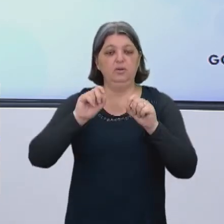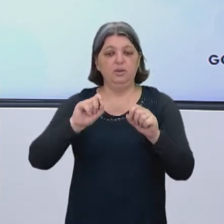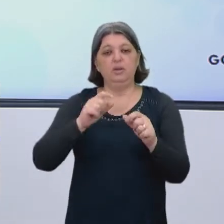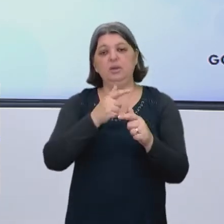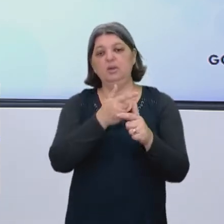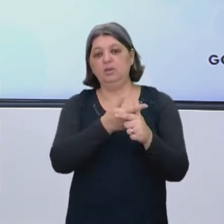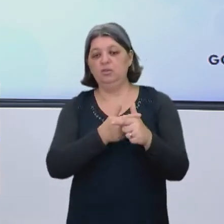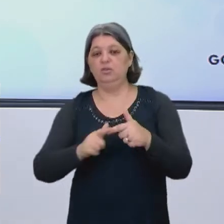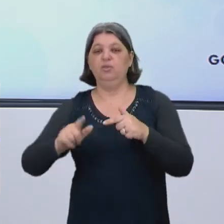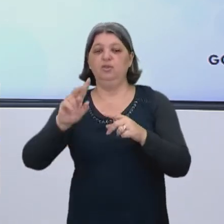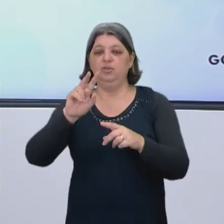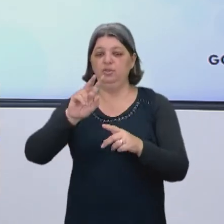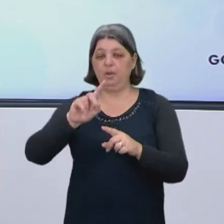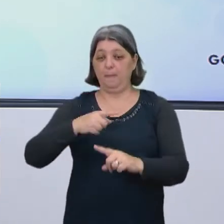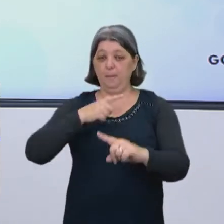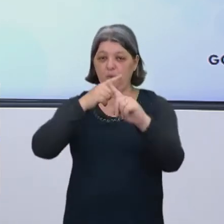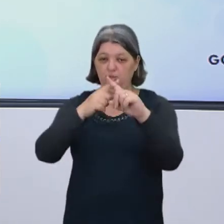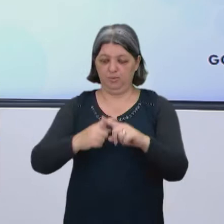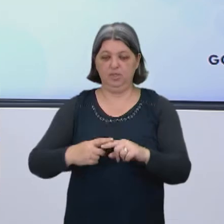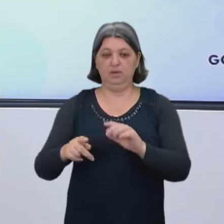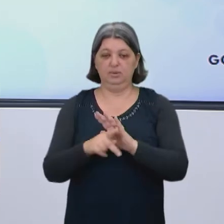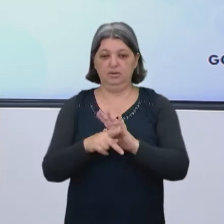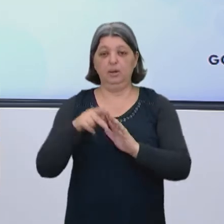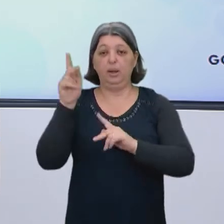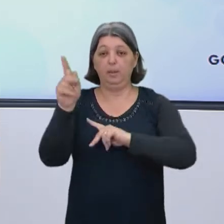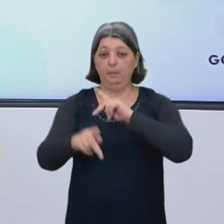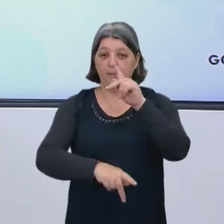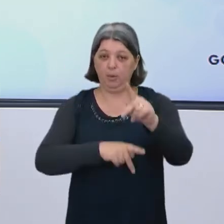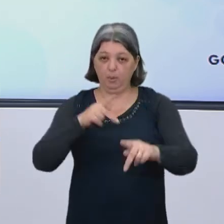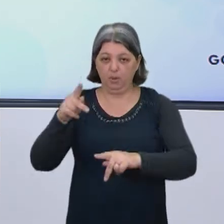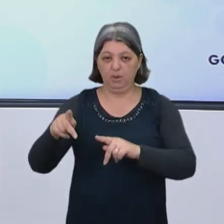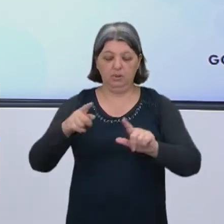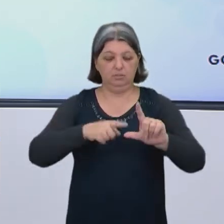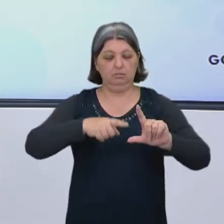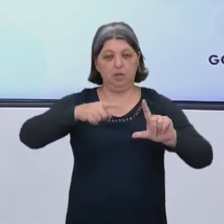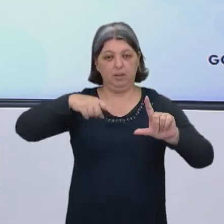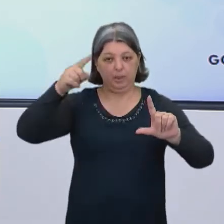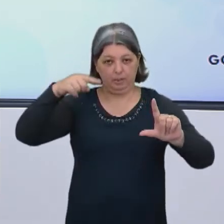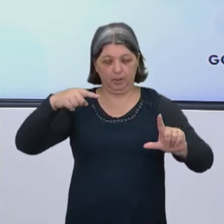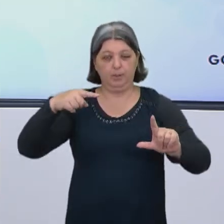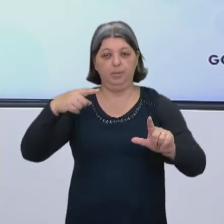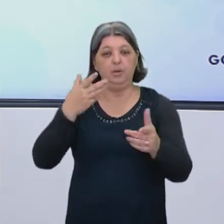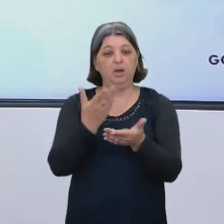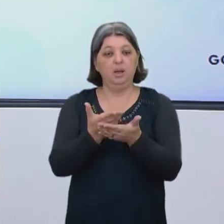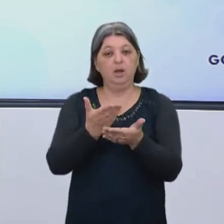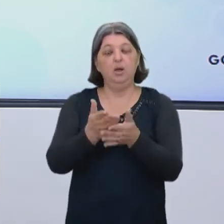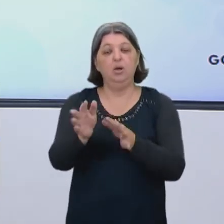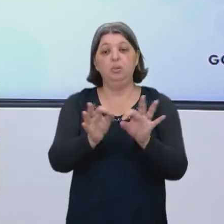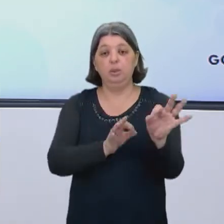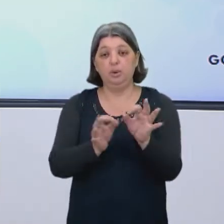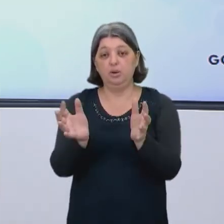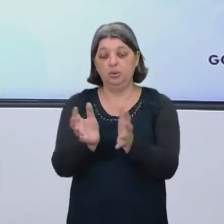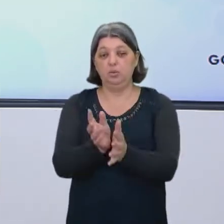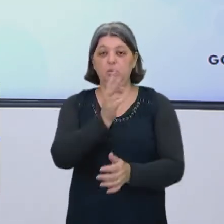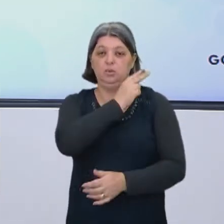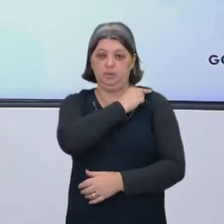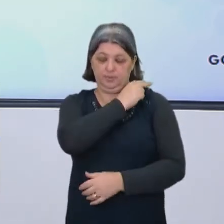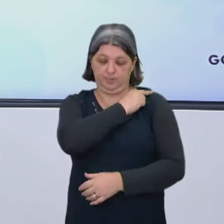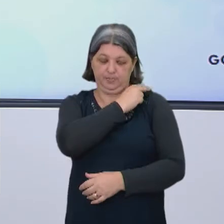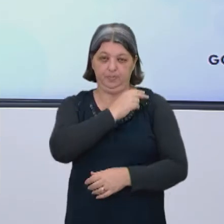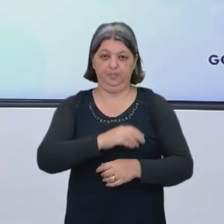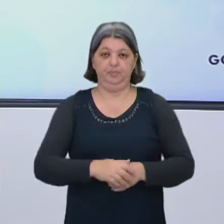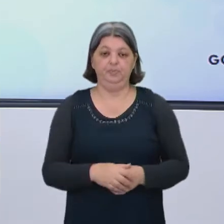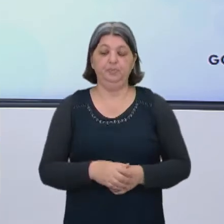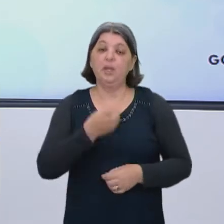nosso componente curricular aí, o População e Índices, aula preparada aí para a segunda série do ensino médio.